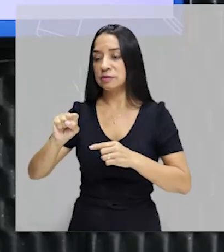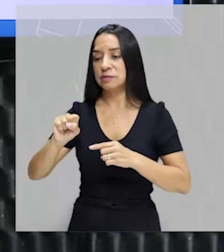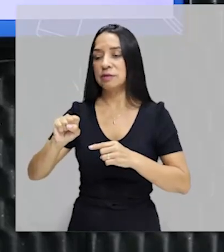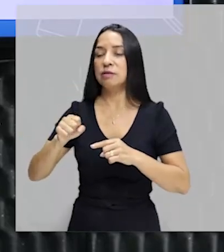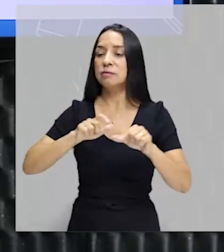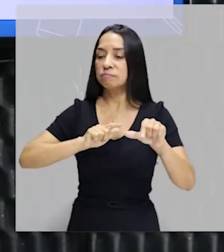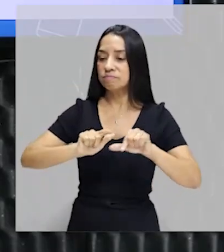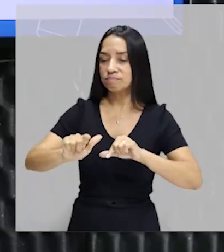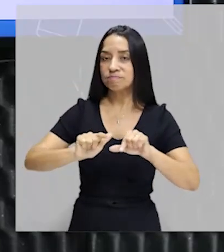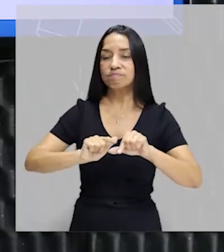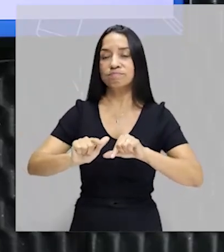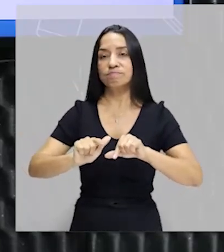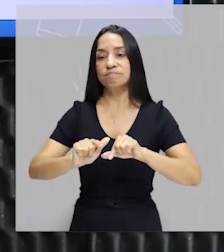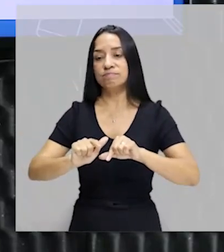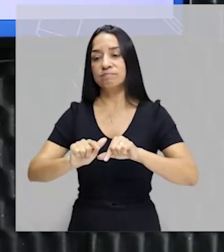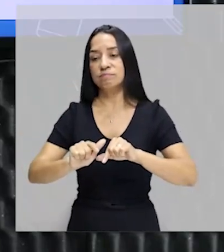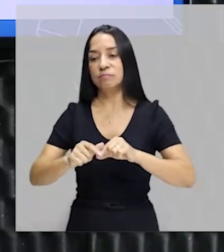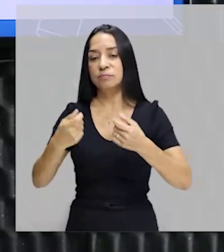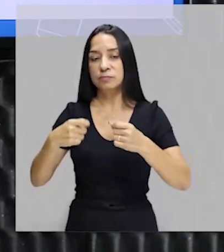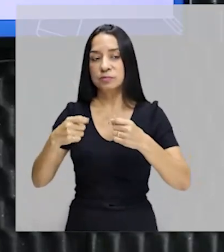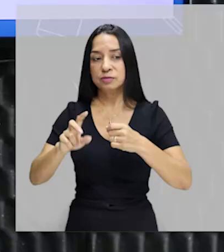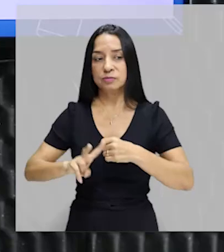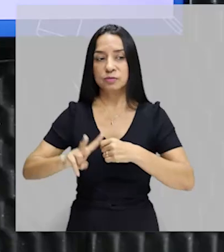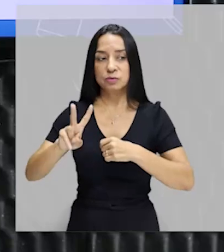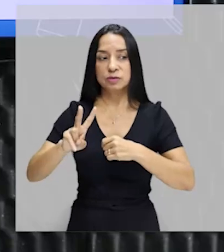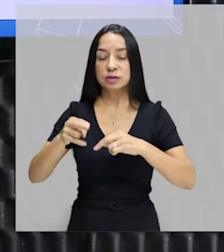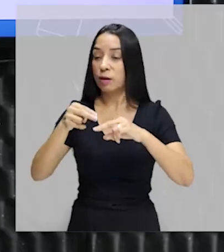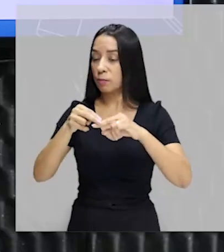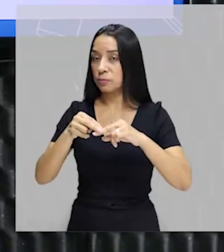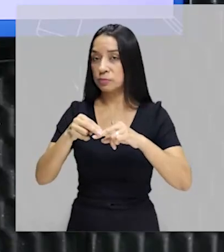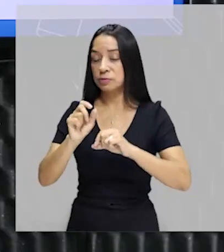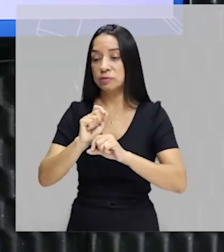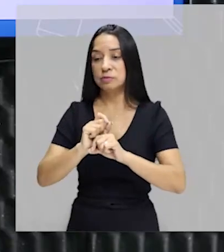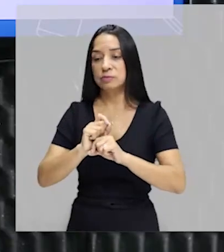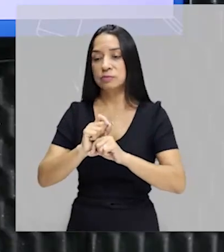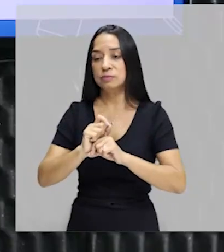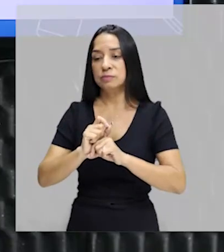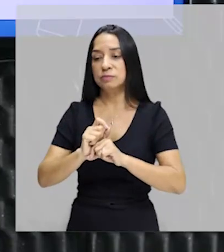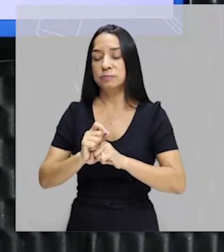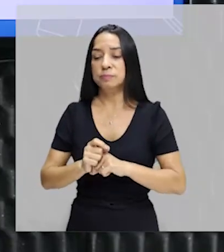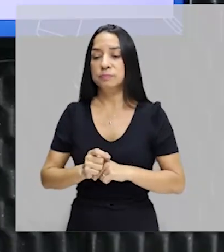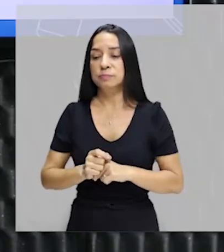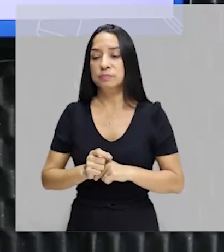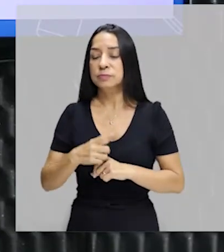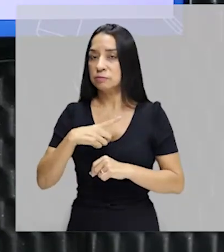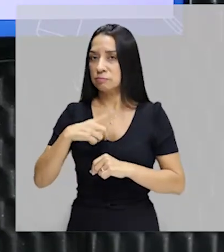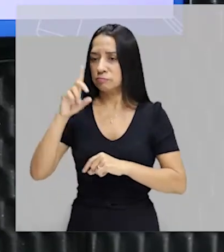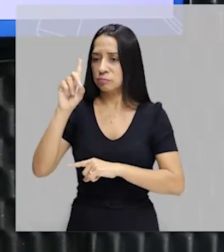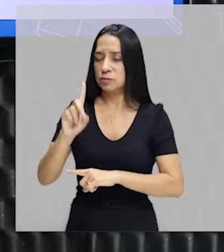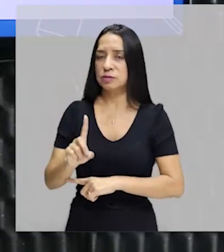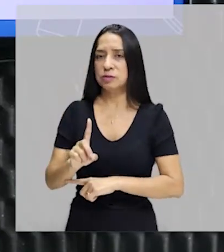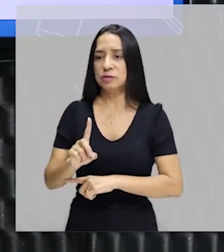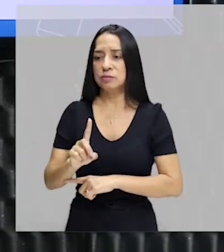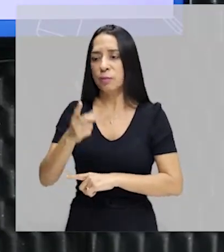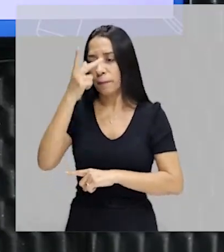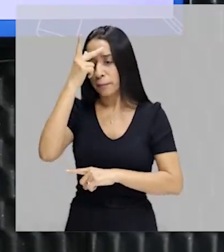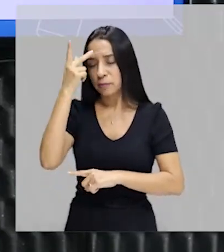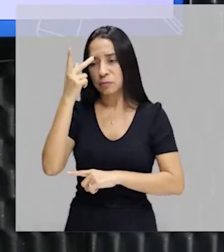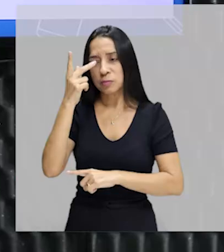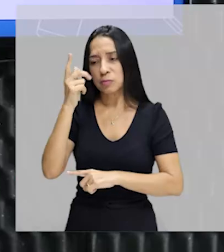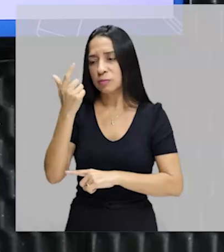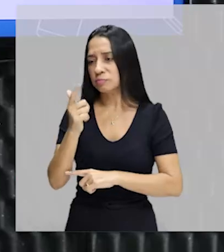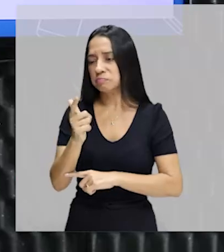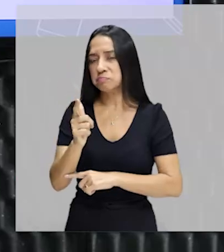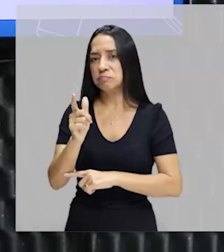E ele deve, evidentemente, se valorizar por isso, porque ele é digno para quem não está trabalhando e não